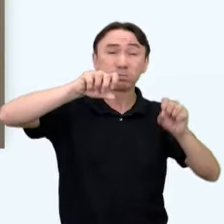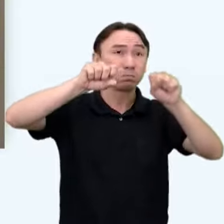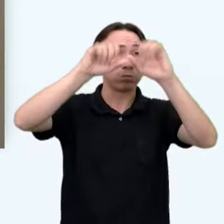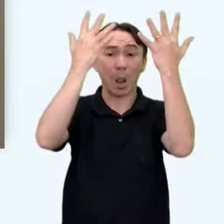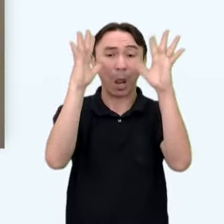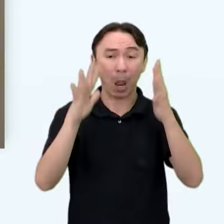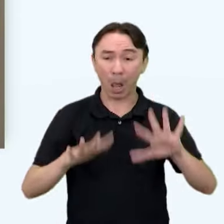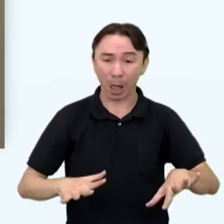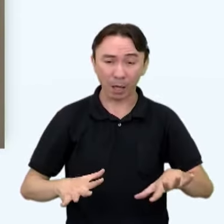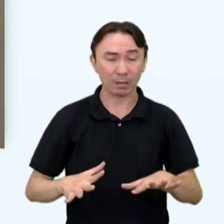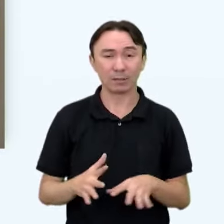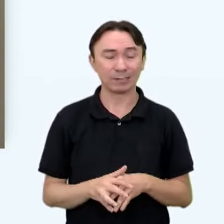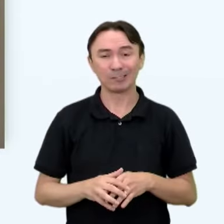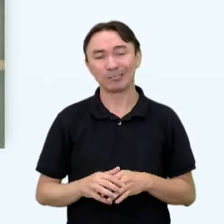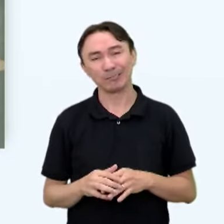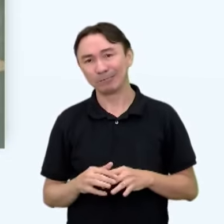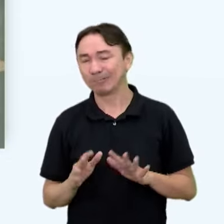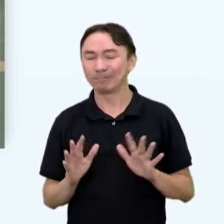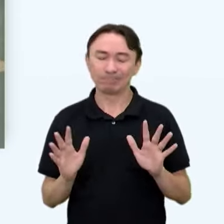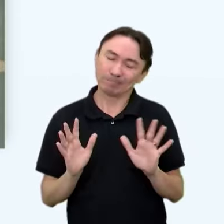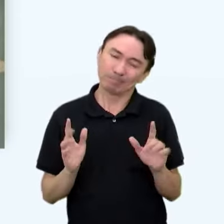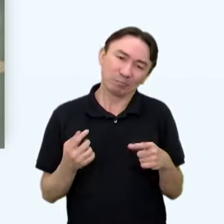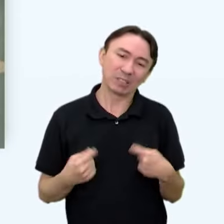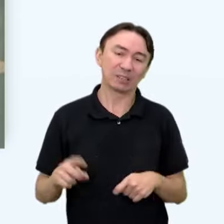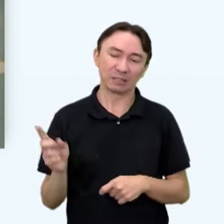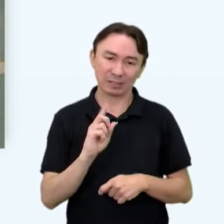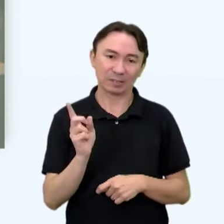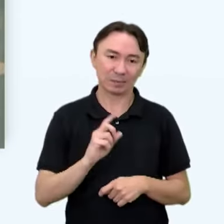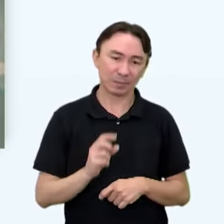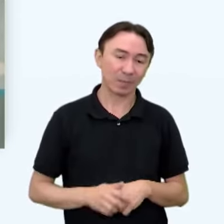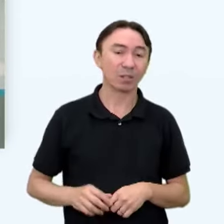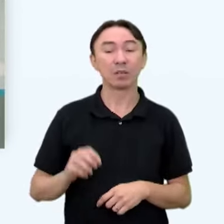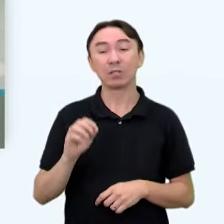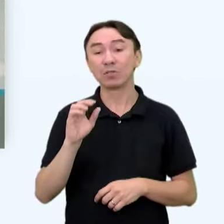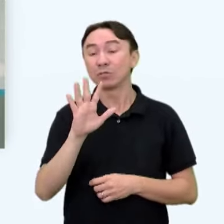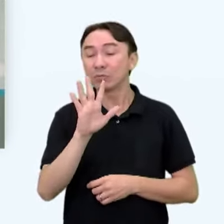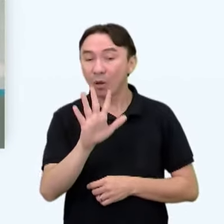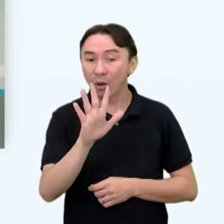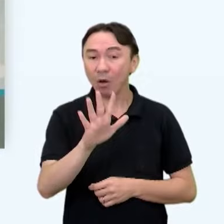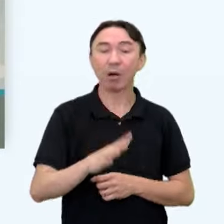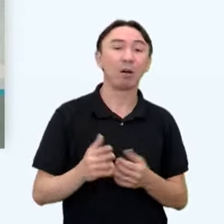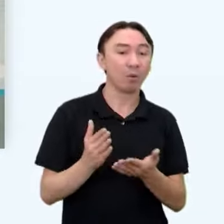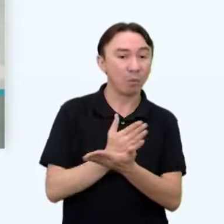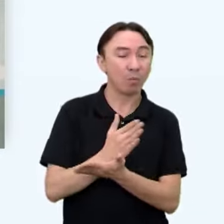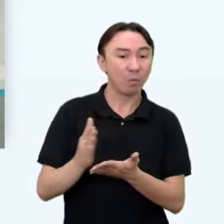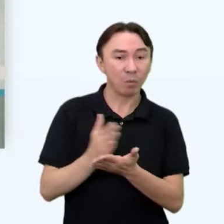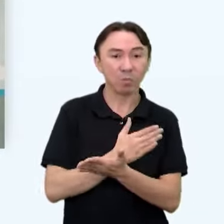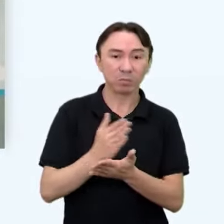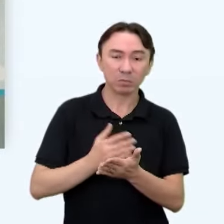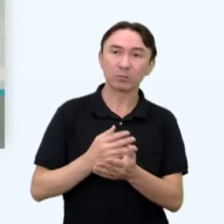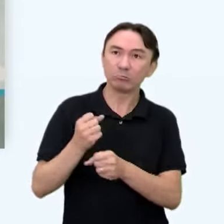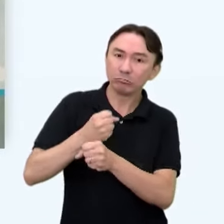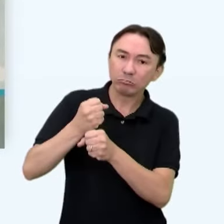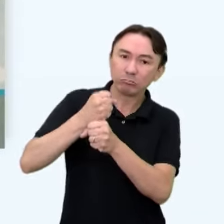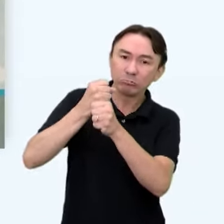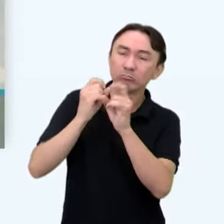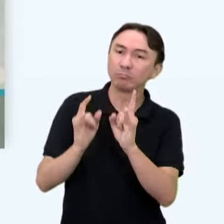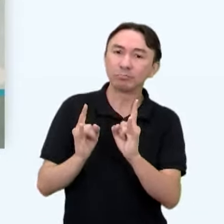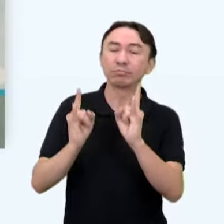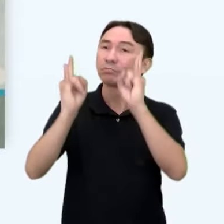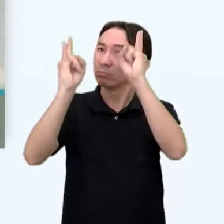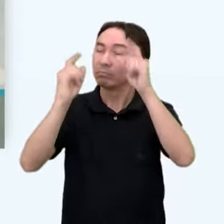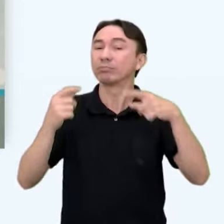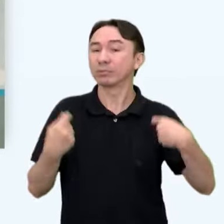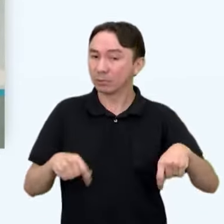é necessário reforçar as casas normais. Apenas obras mais críticas precisam ser pensadas em termos de sismicidade